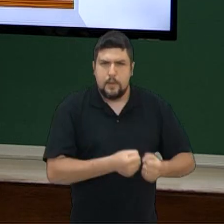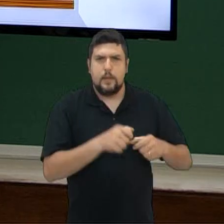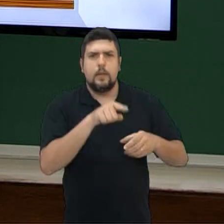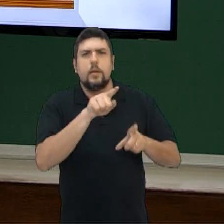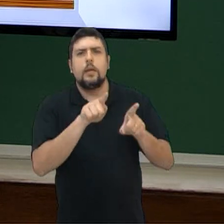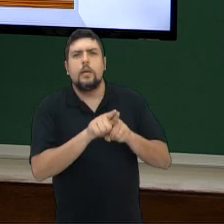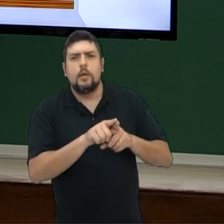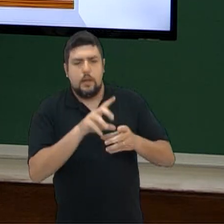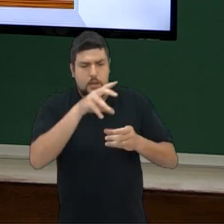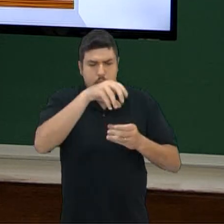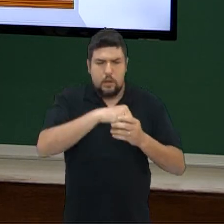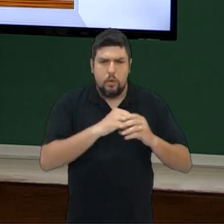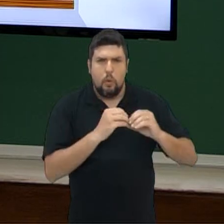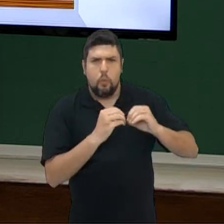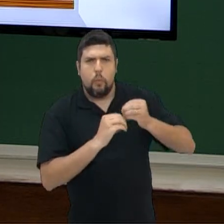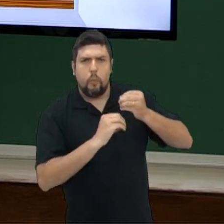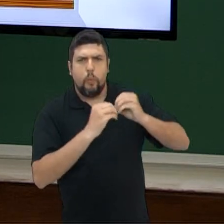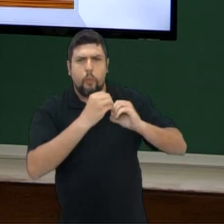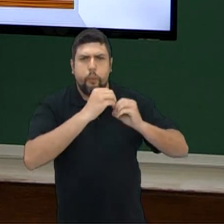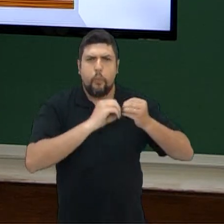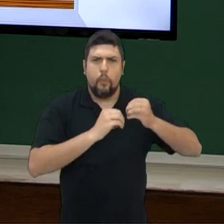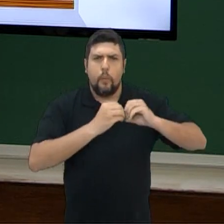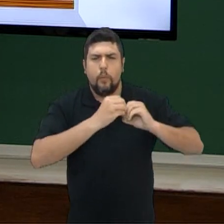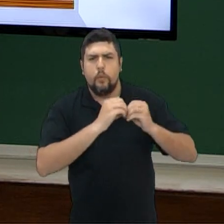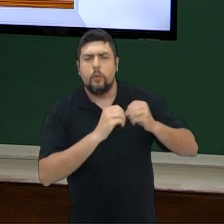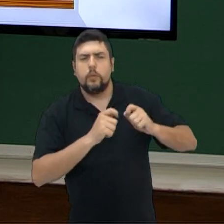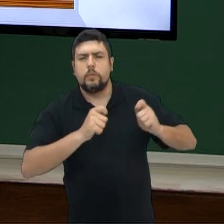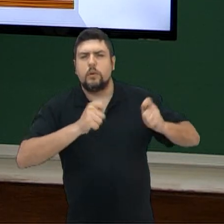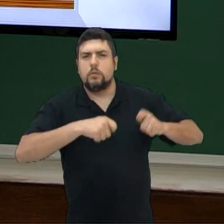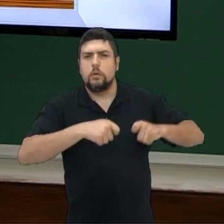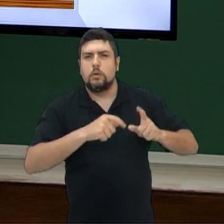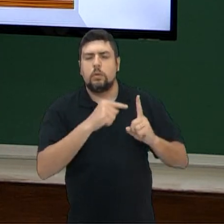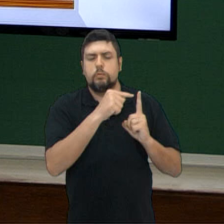aí essencial para que eles sejam realmente baixos, tá?